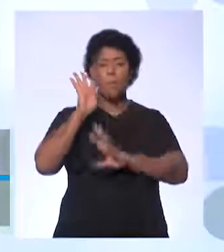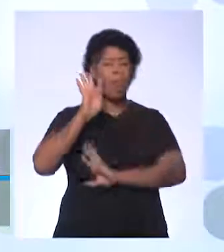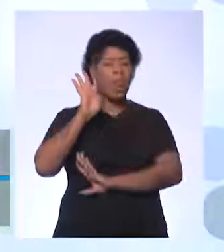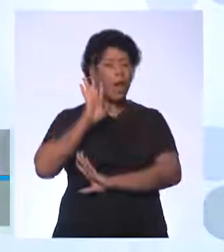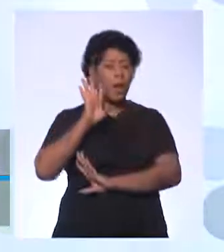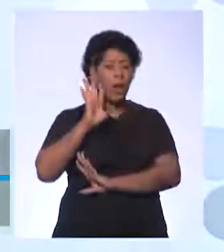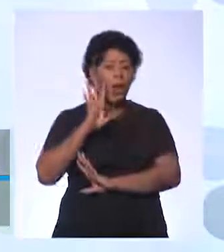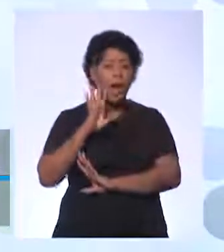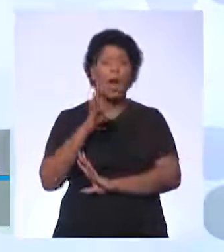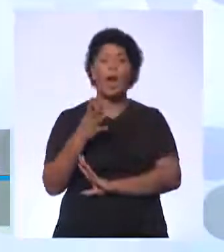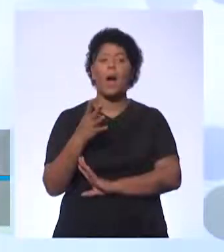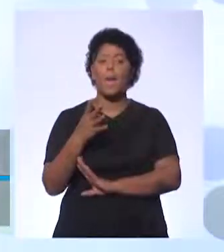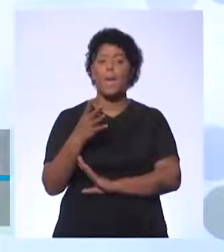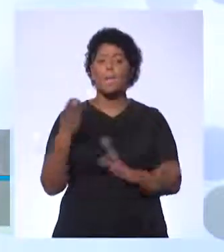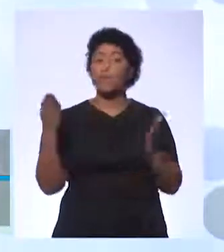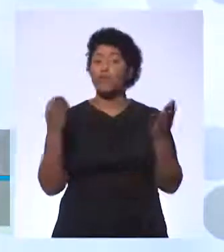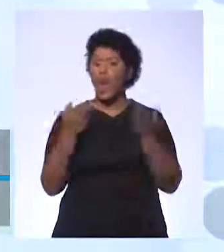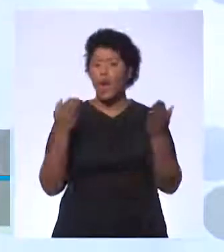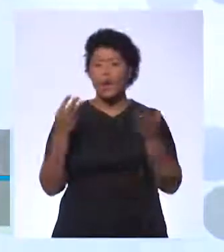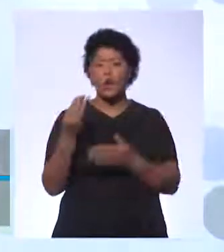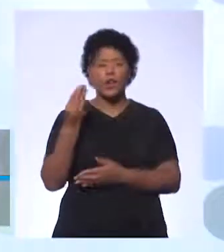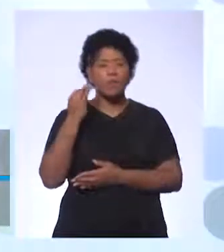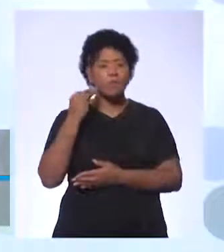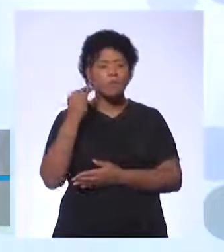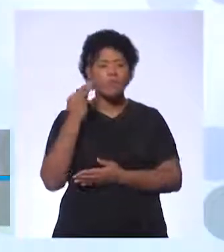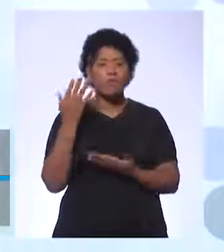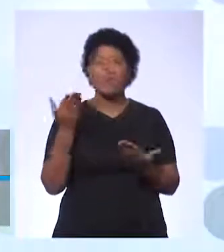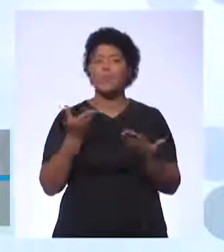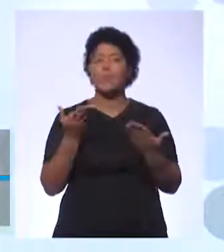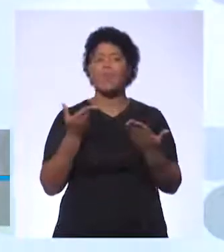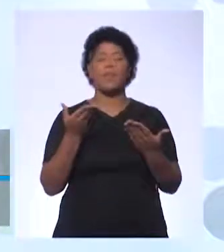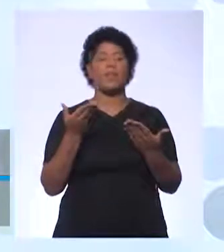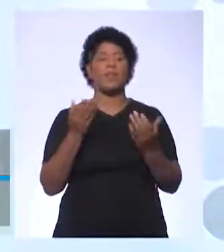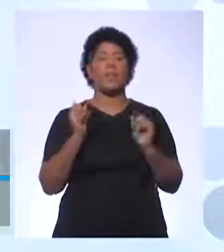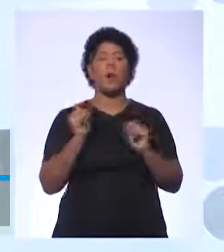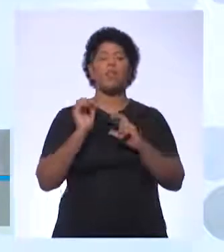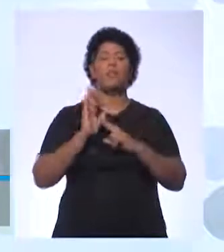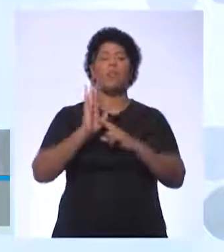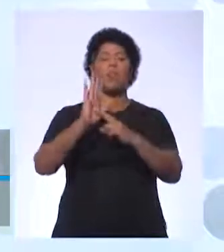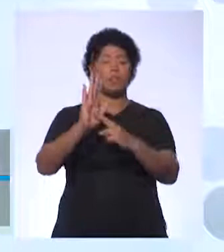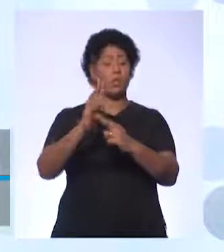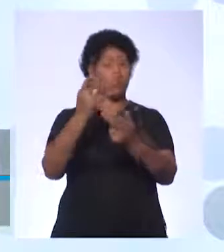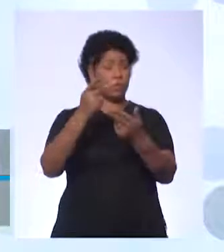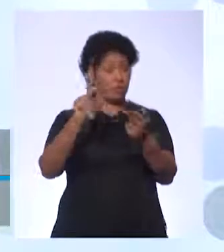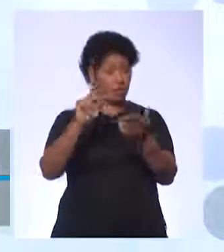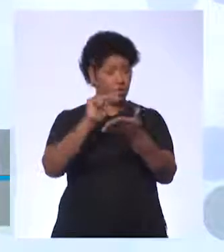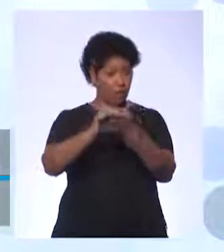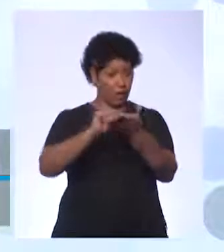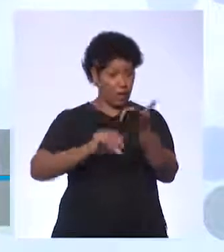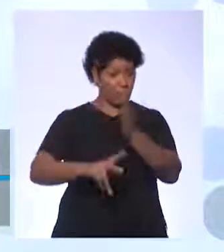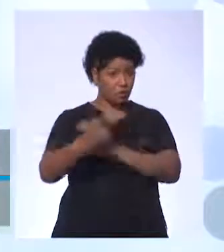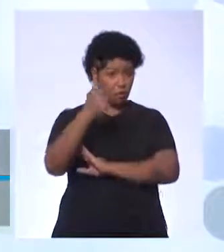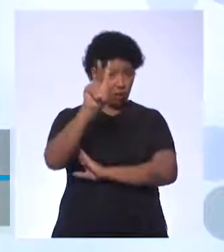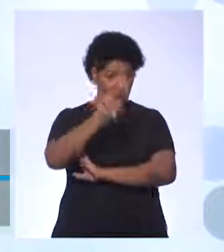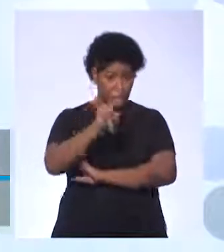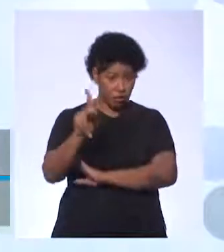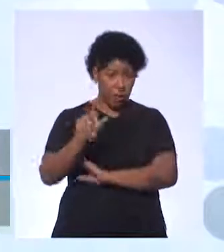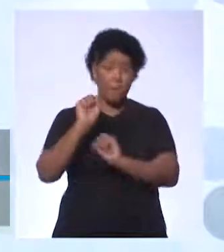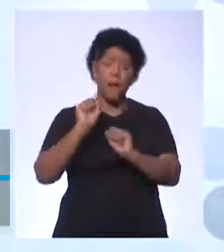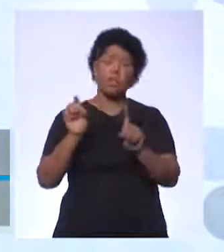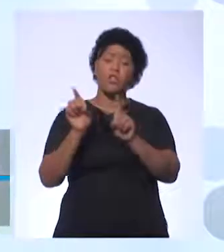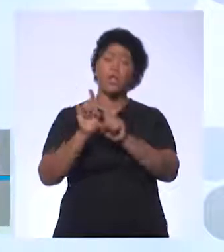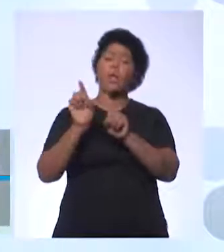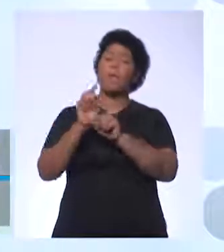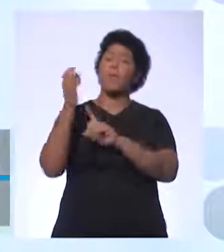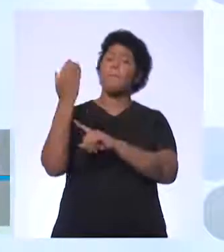né? Moderno, um título aí que tem a sua carinha, você pode mostrar esse trabalho para o seu professor, você pode divulgar nas redes